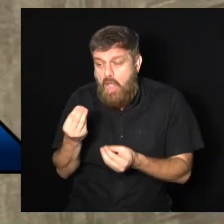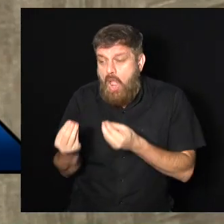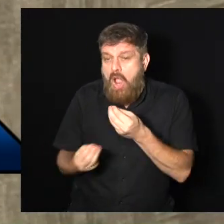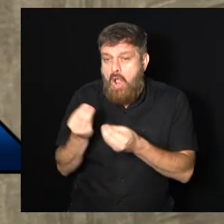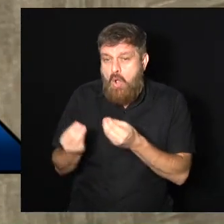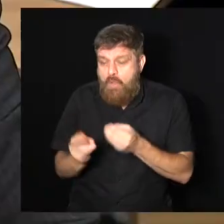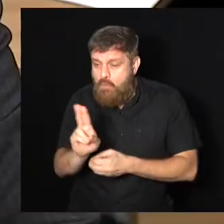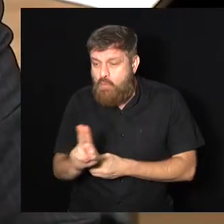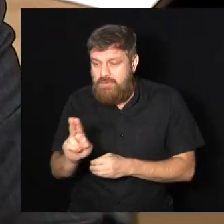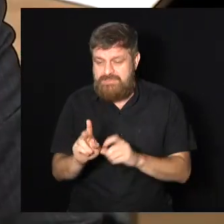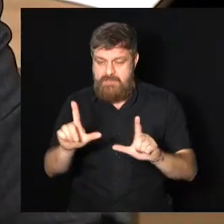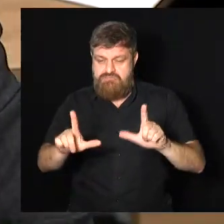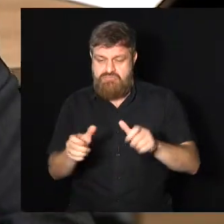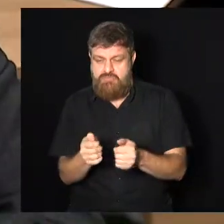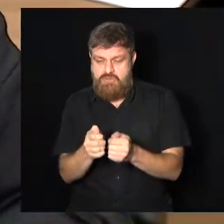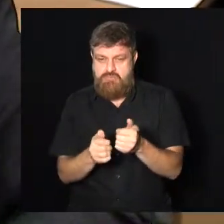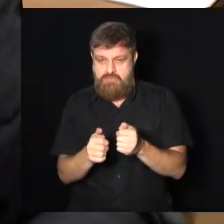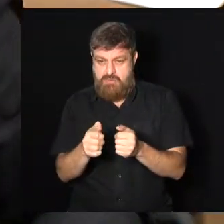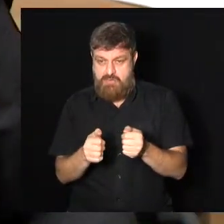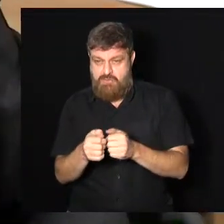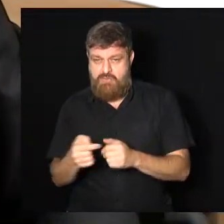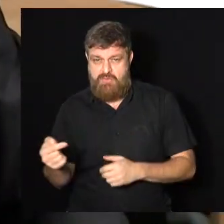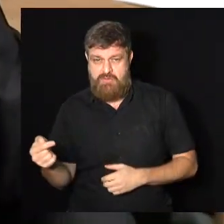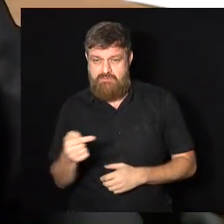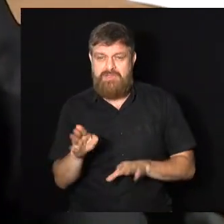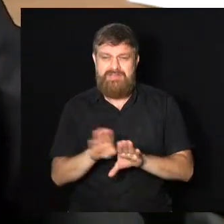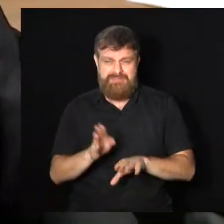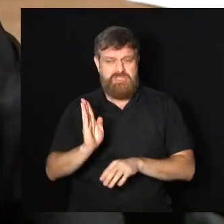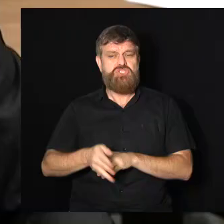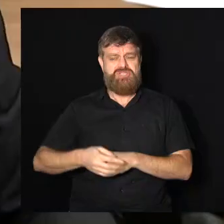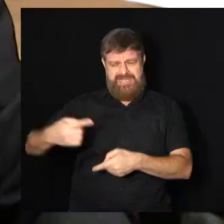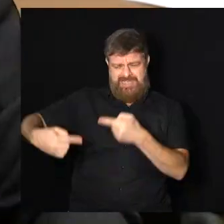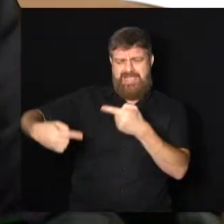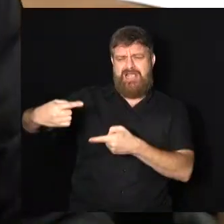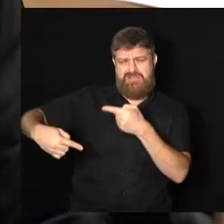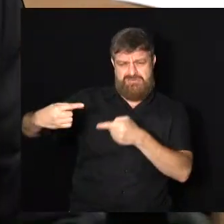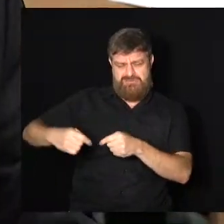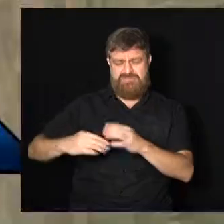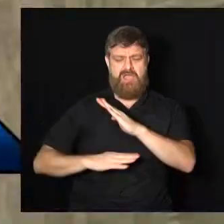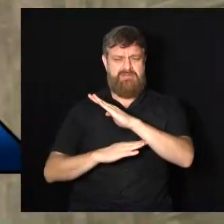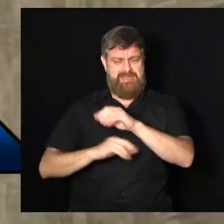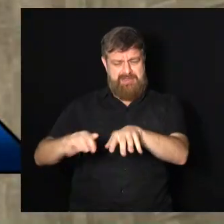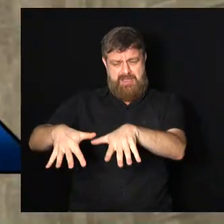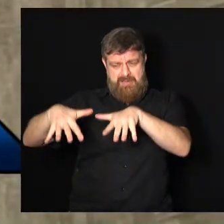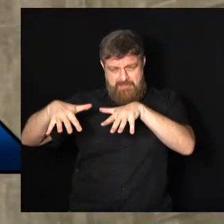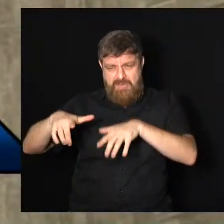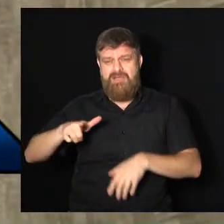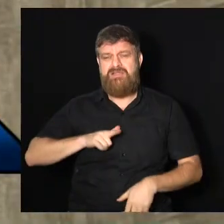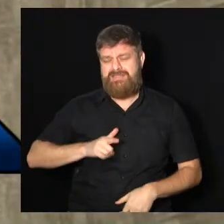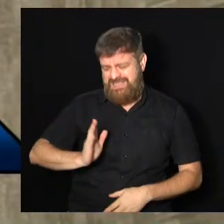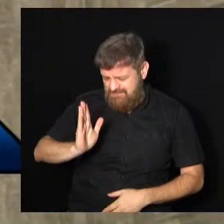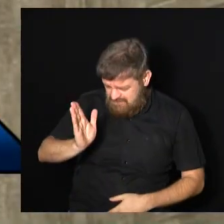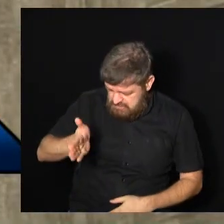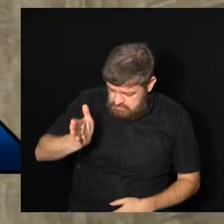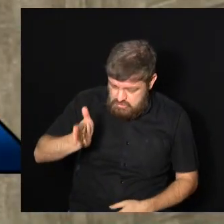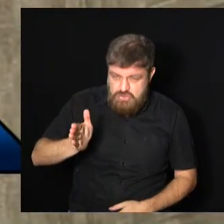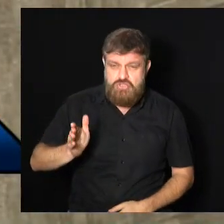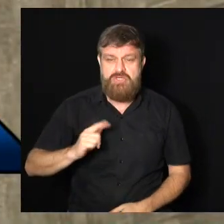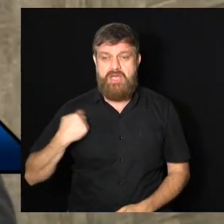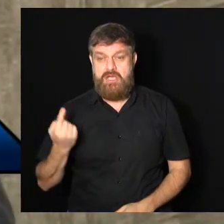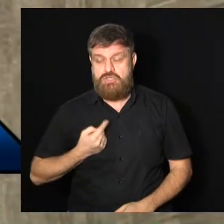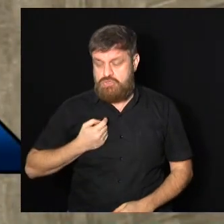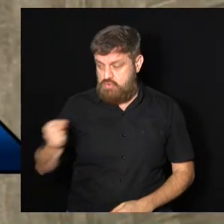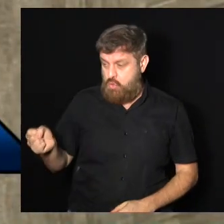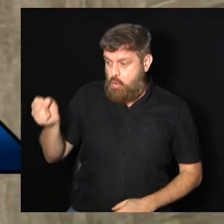usar os jogos. O uso de jogos eletrônicos já foi tema de discussão na Câmara. Nós fizemos uma audiência pública aqui e